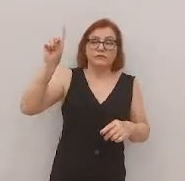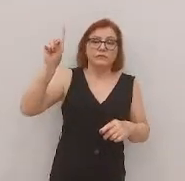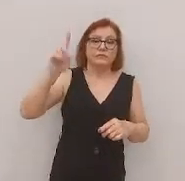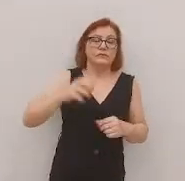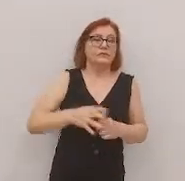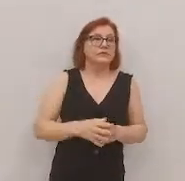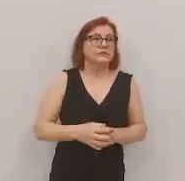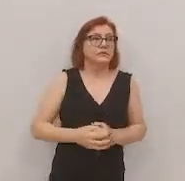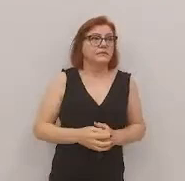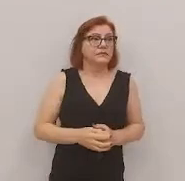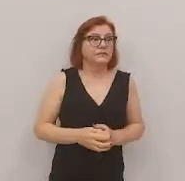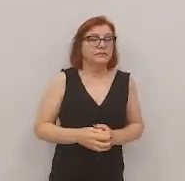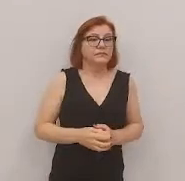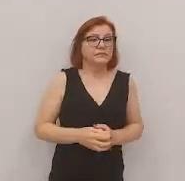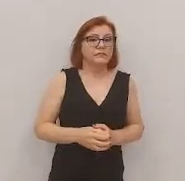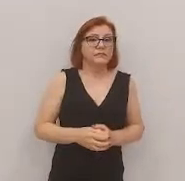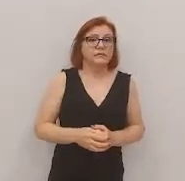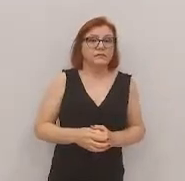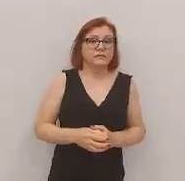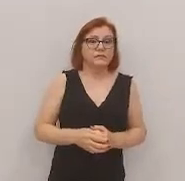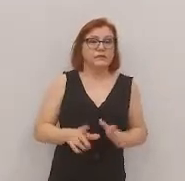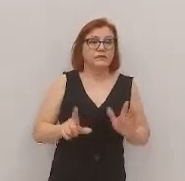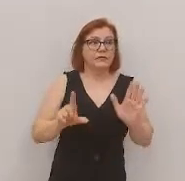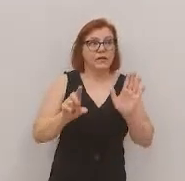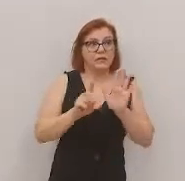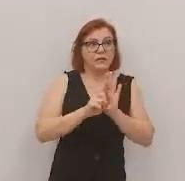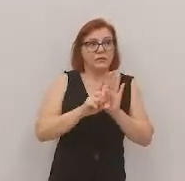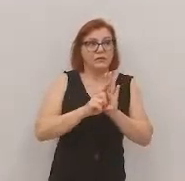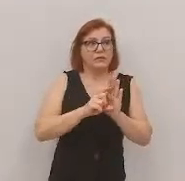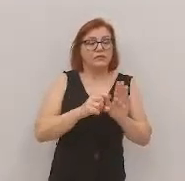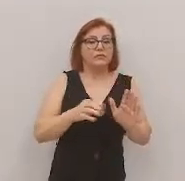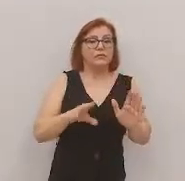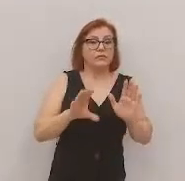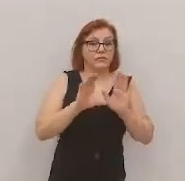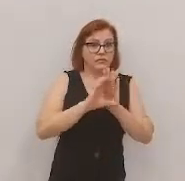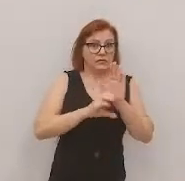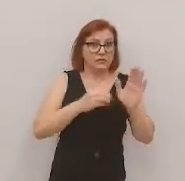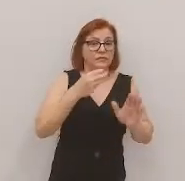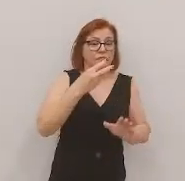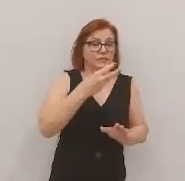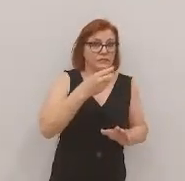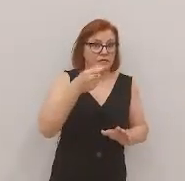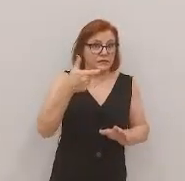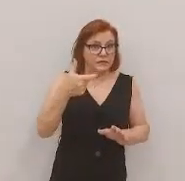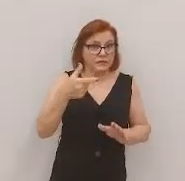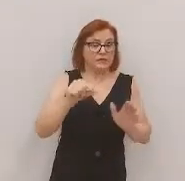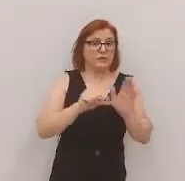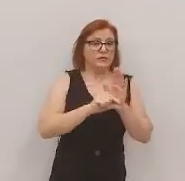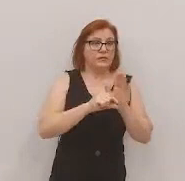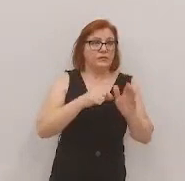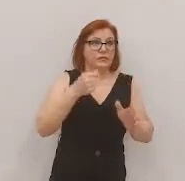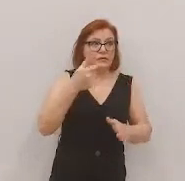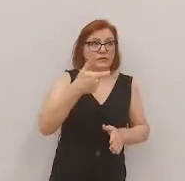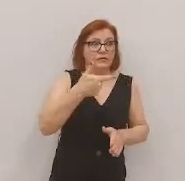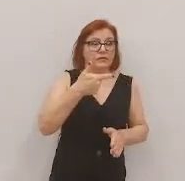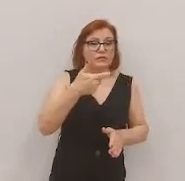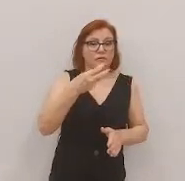Não é que Satanás tem o poder de vir e tirar a vida, né? Não.